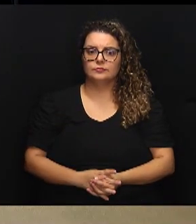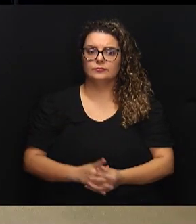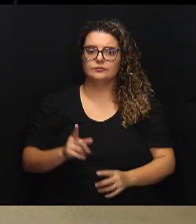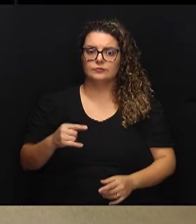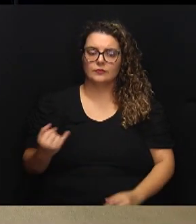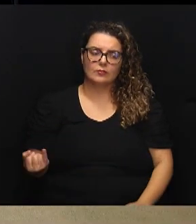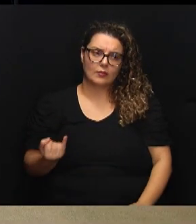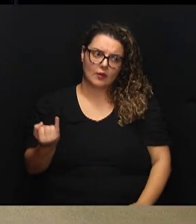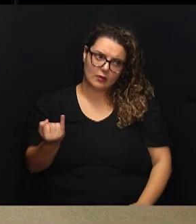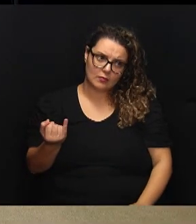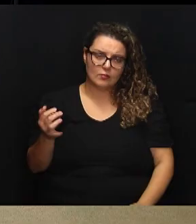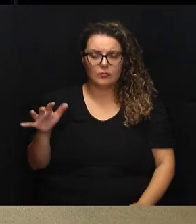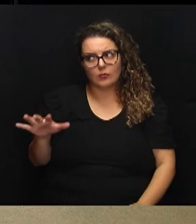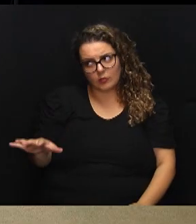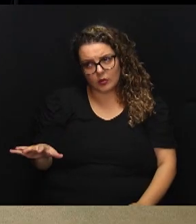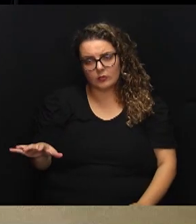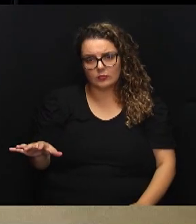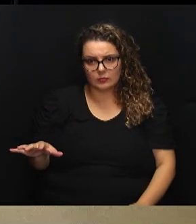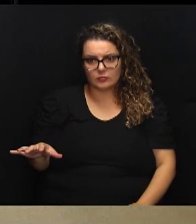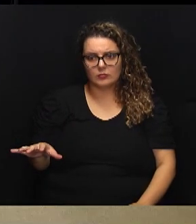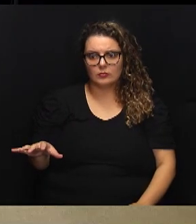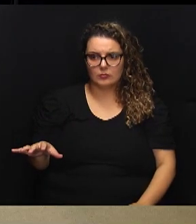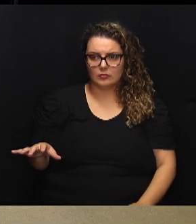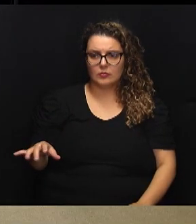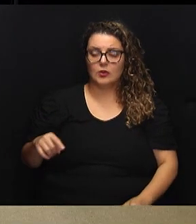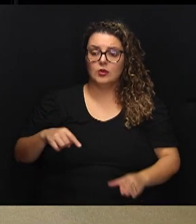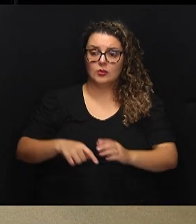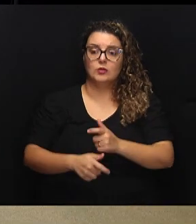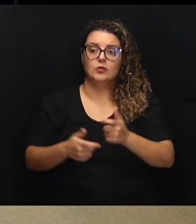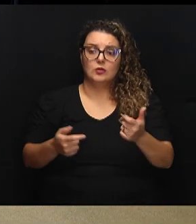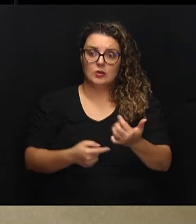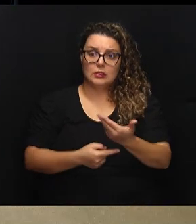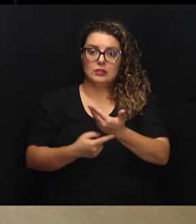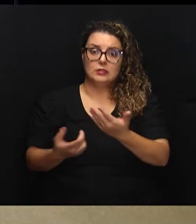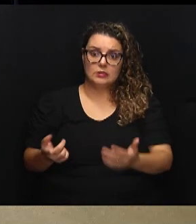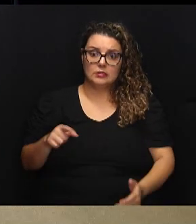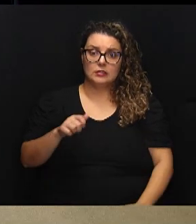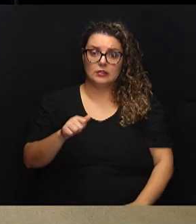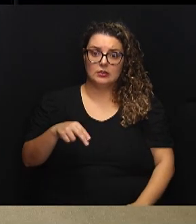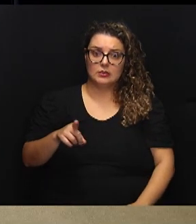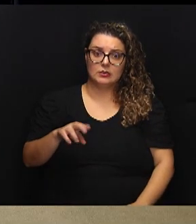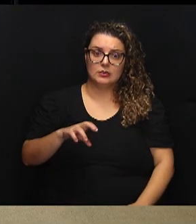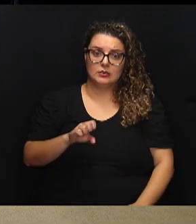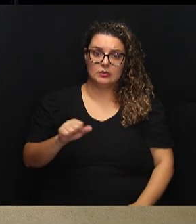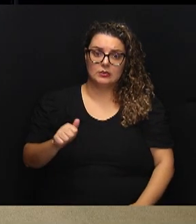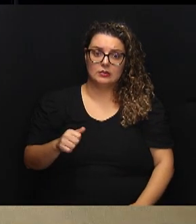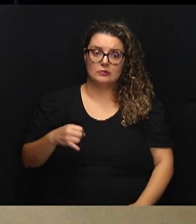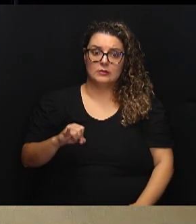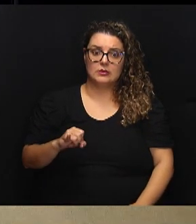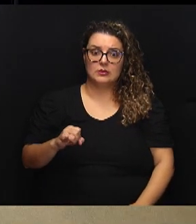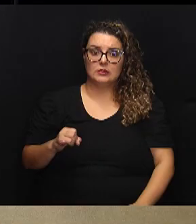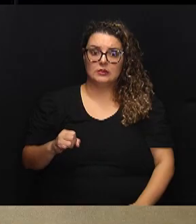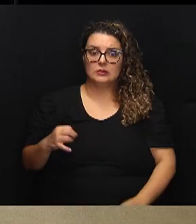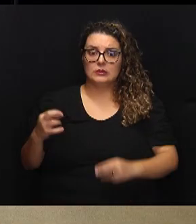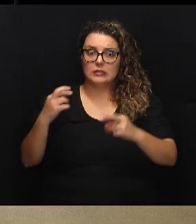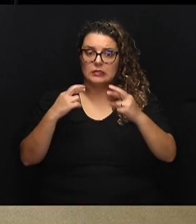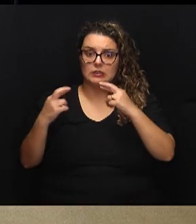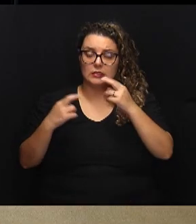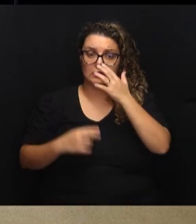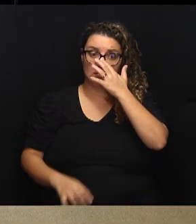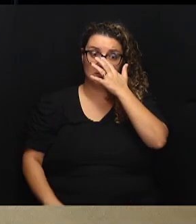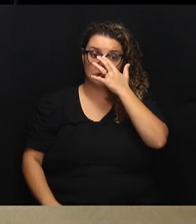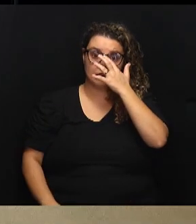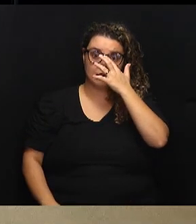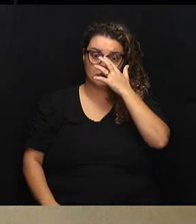interessante de um lado, né, por conta do avanço da tecnologia, né, Andressa. Mas se a gente for parar para analisar,